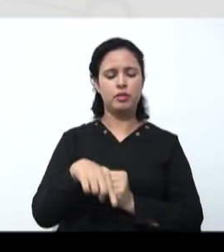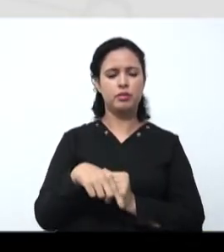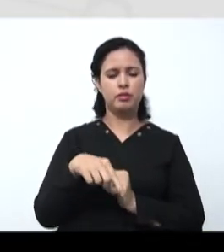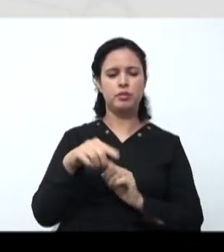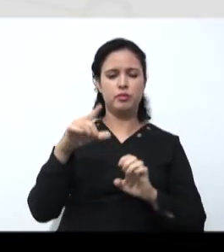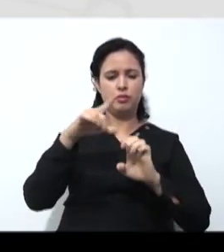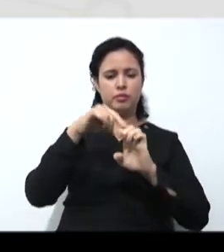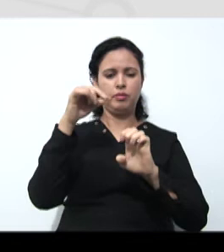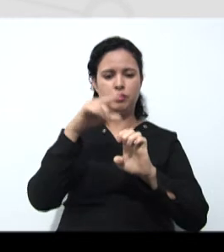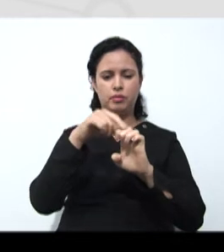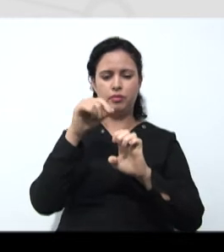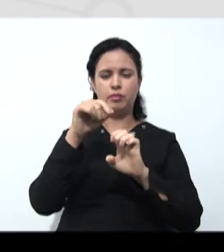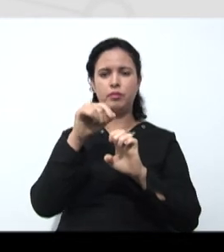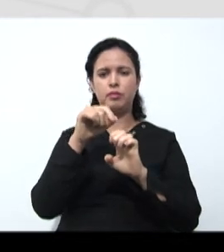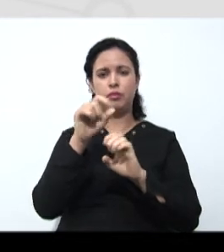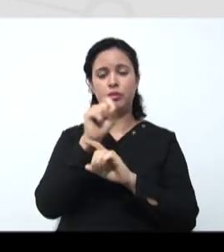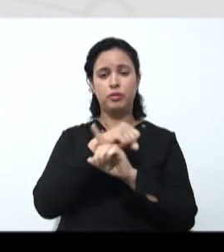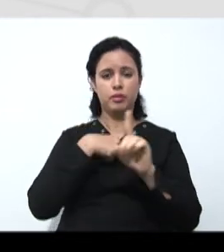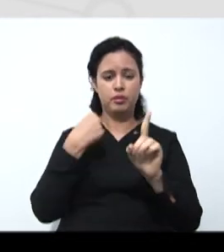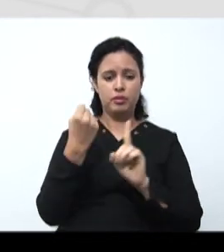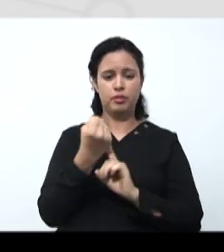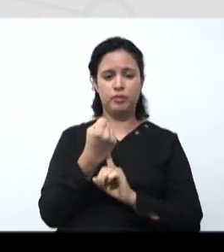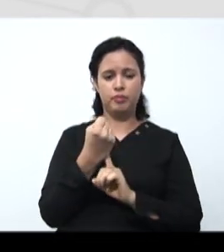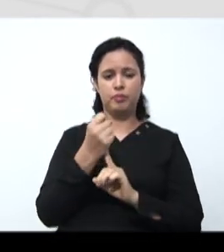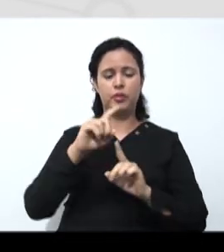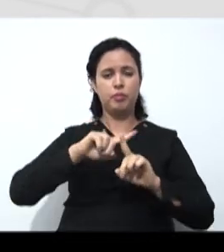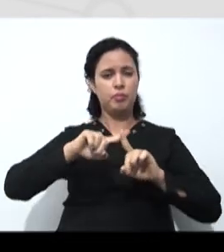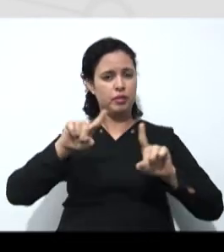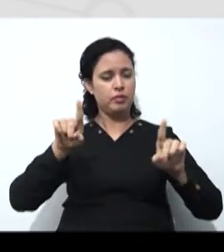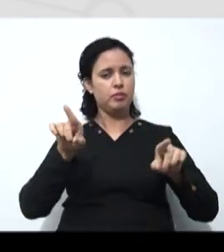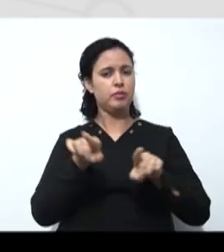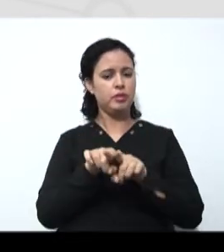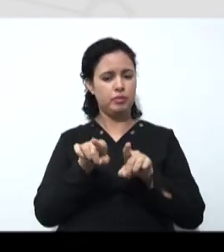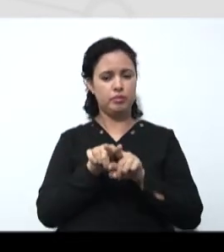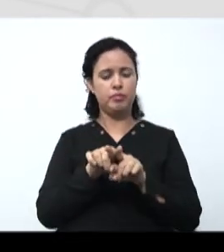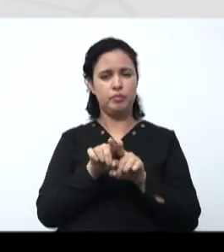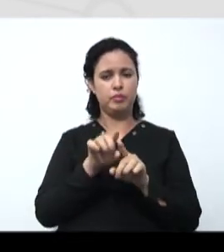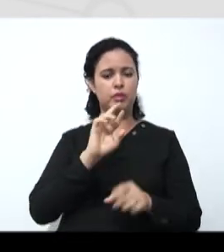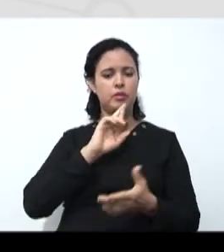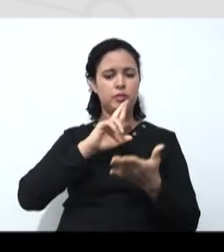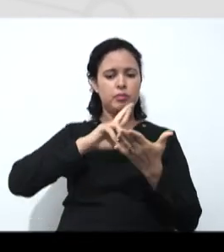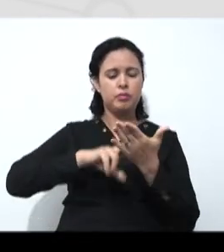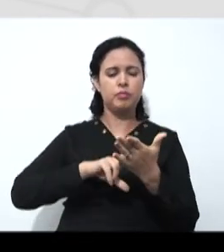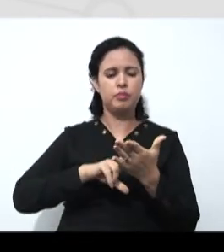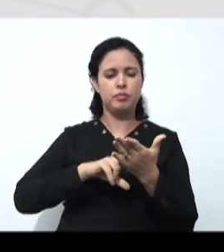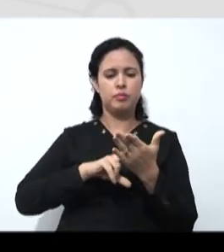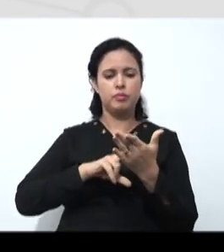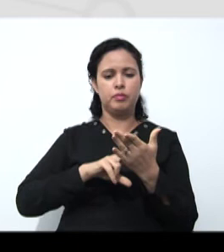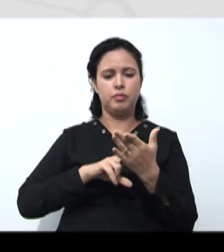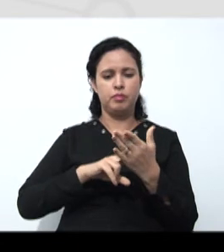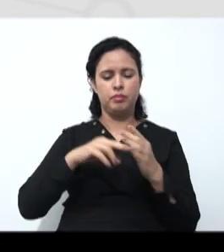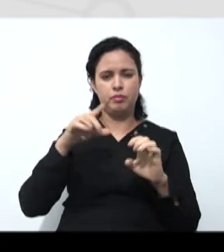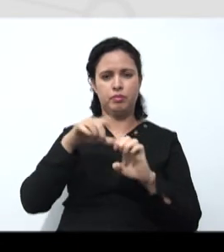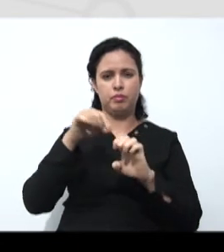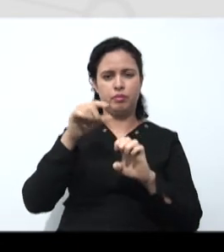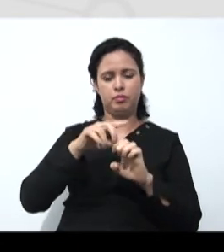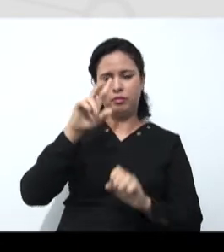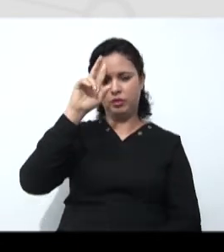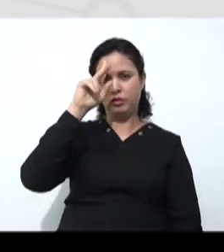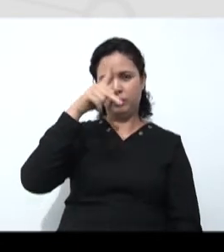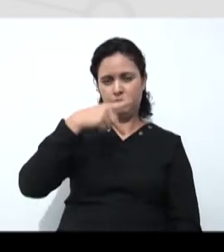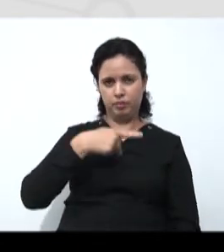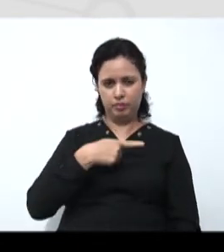um empreendedor social, mas se você também respondeu, ele é um empreendedor independente